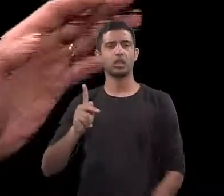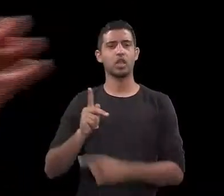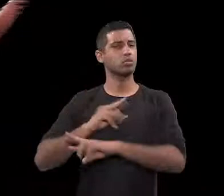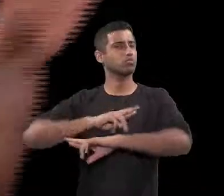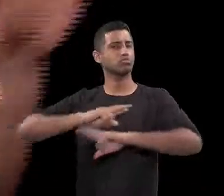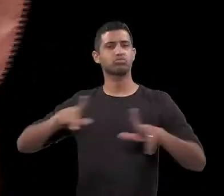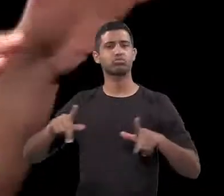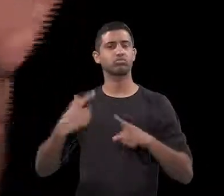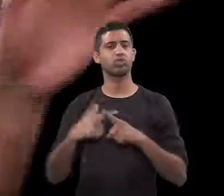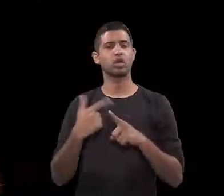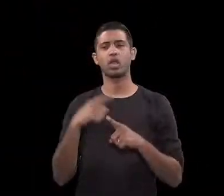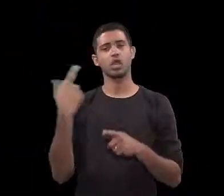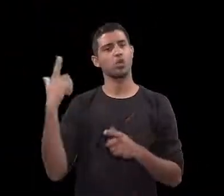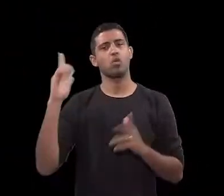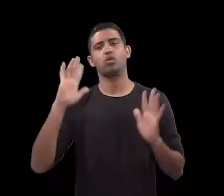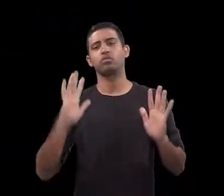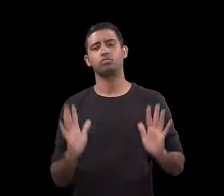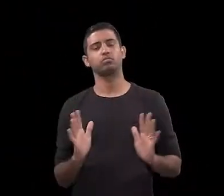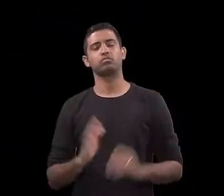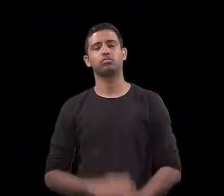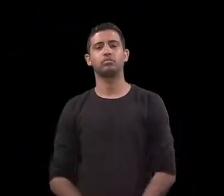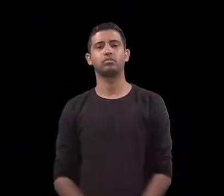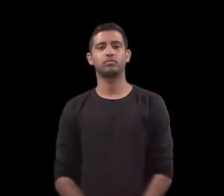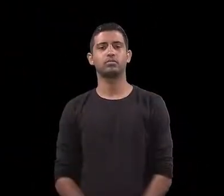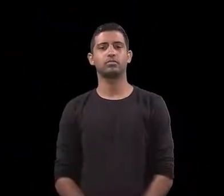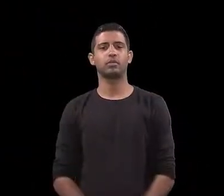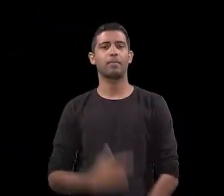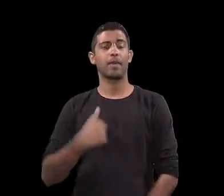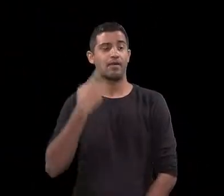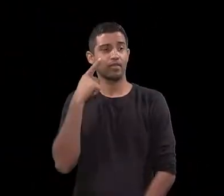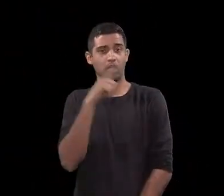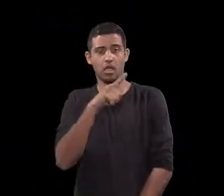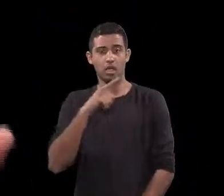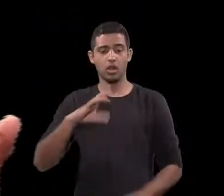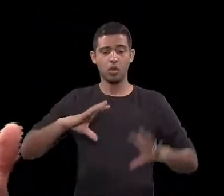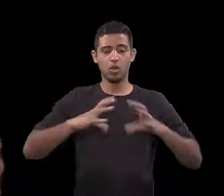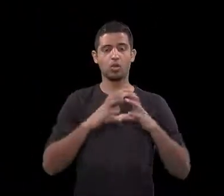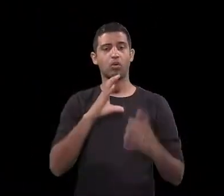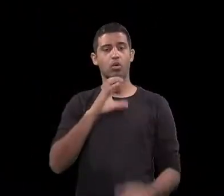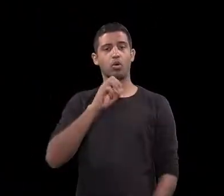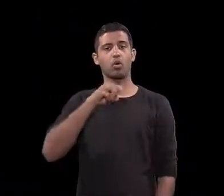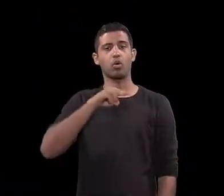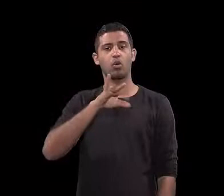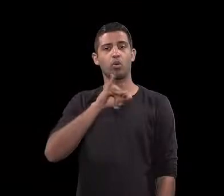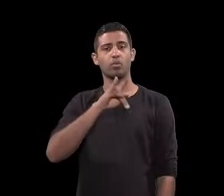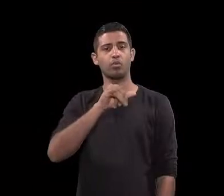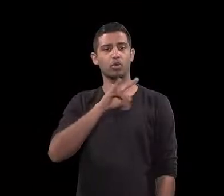não, porque já era outra coisa. Não eram comunistas